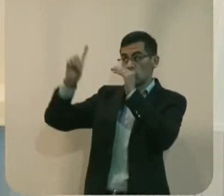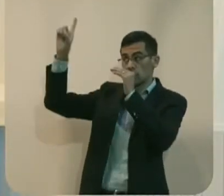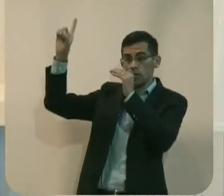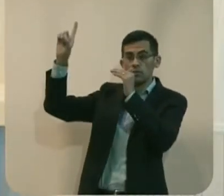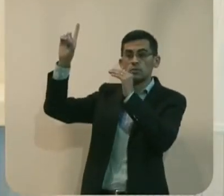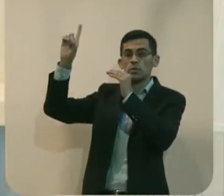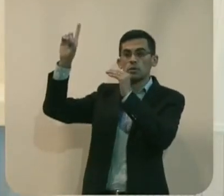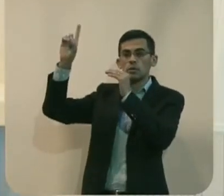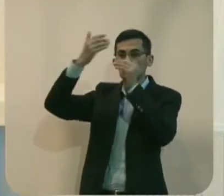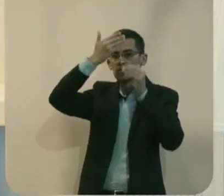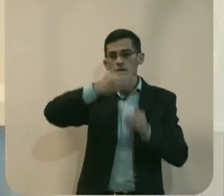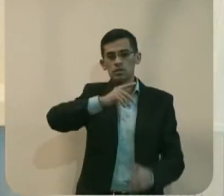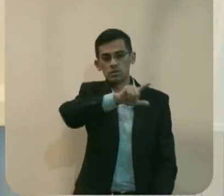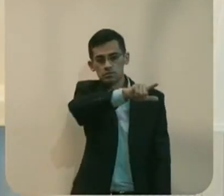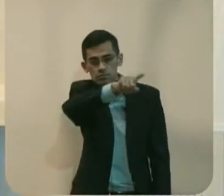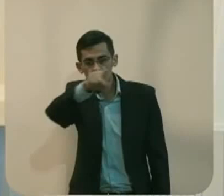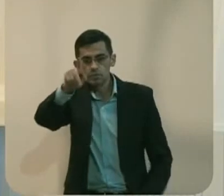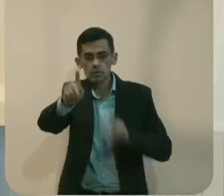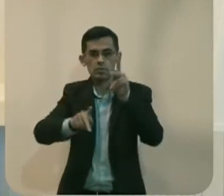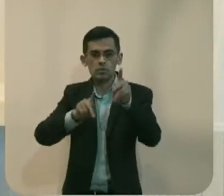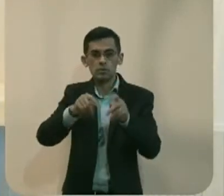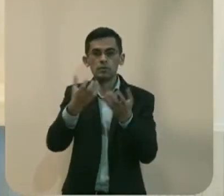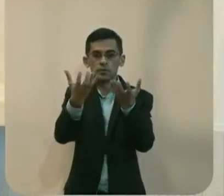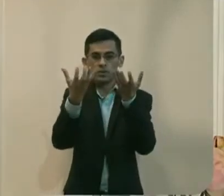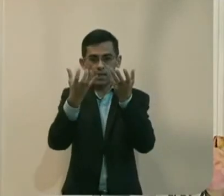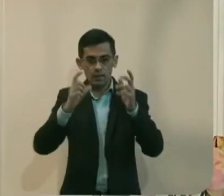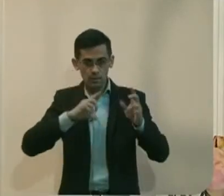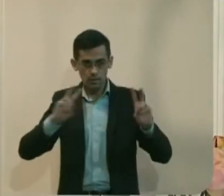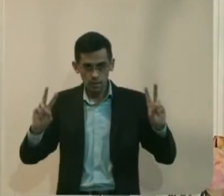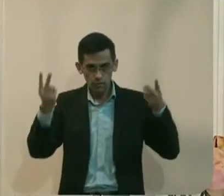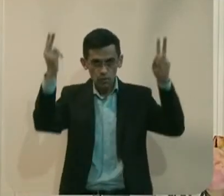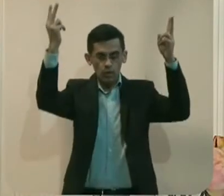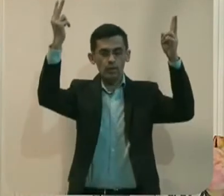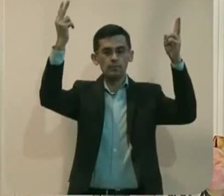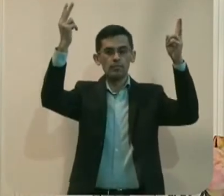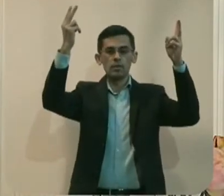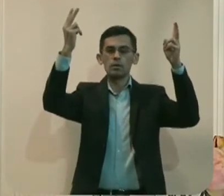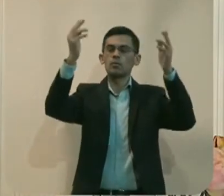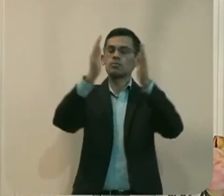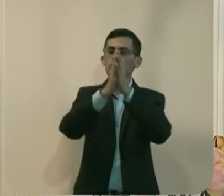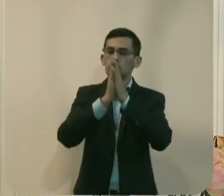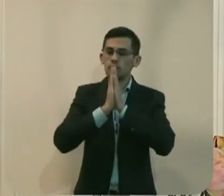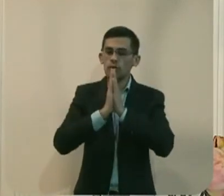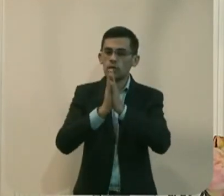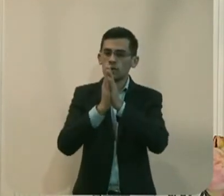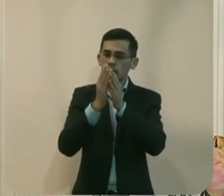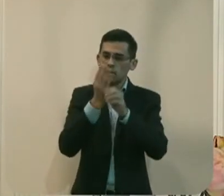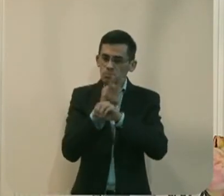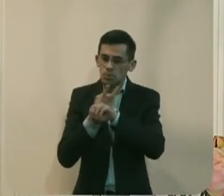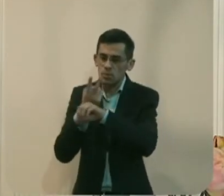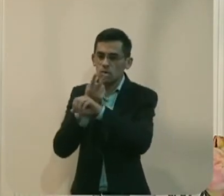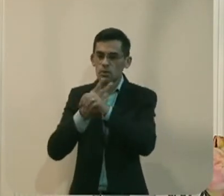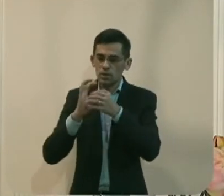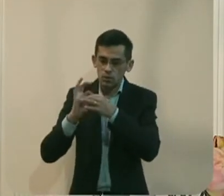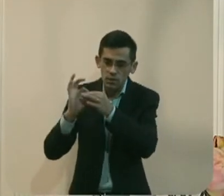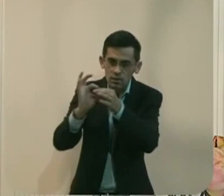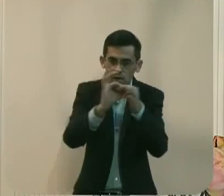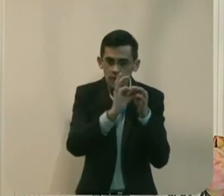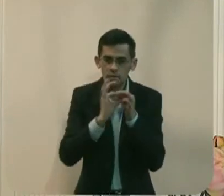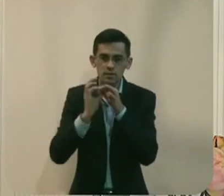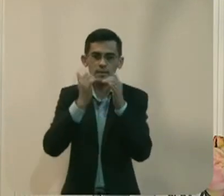homens. Então, você quer ser vitorioso? Então busque unidade,